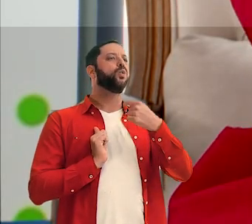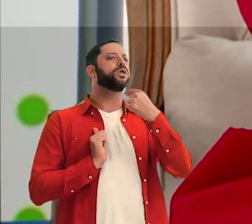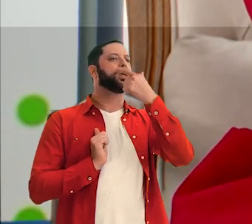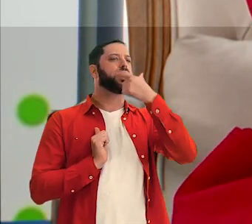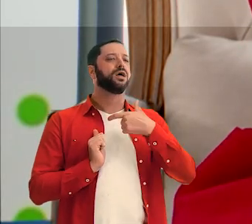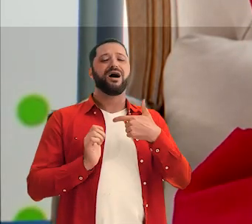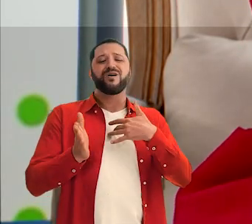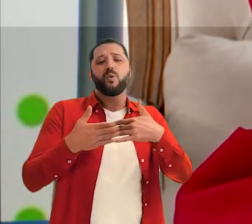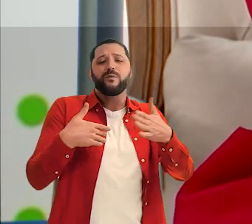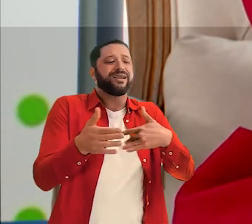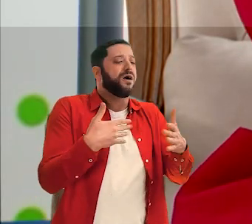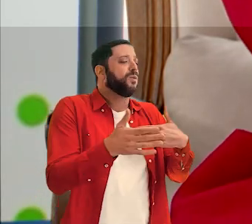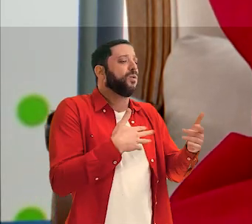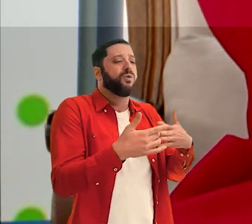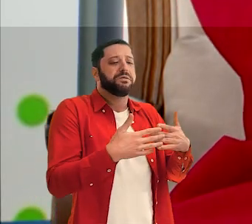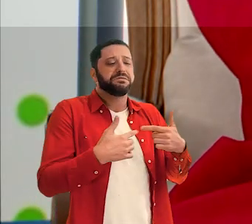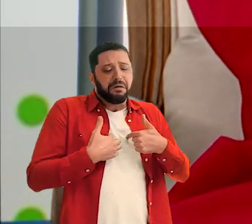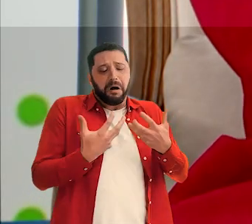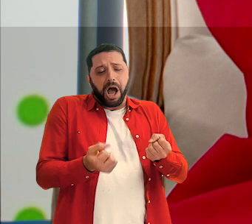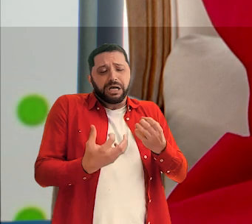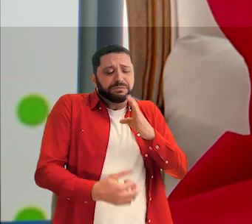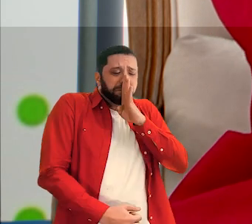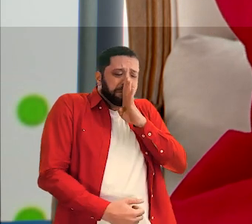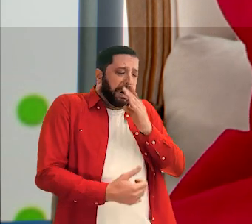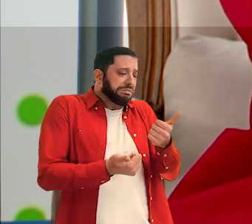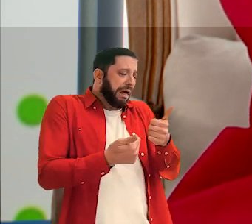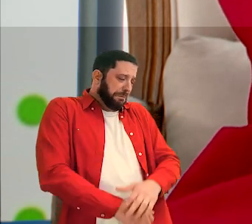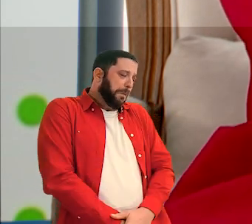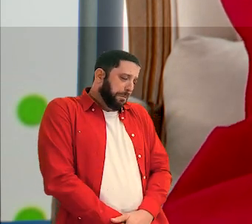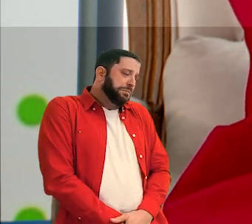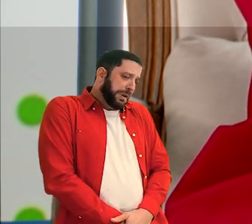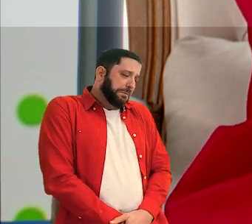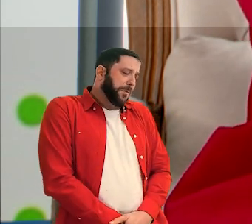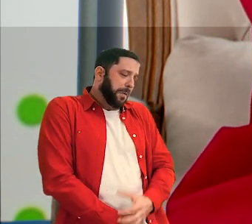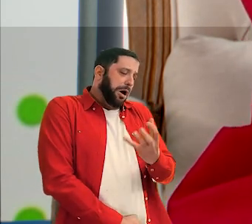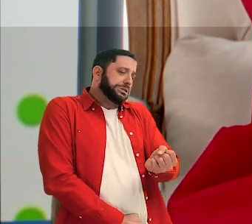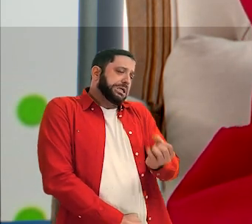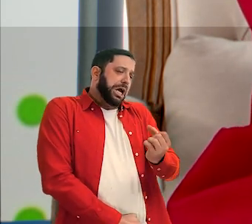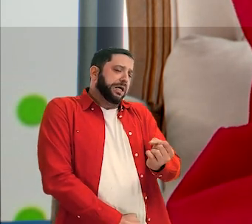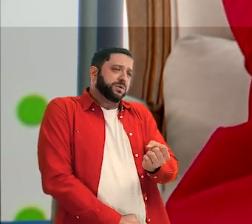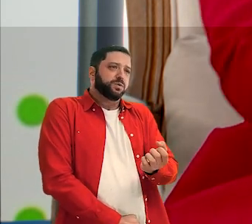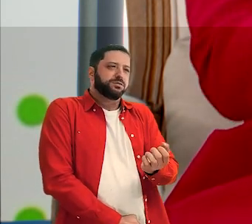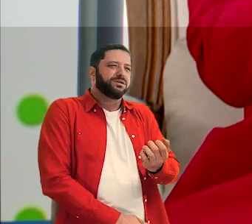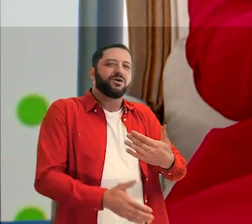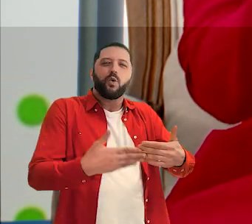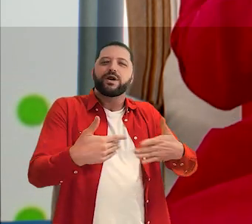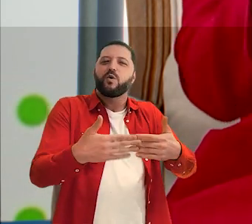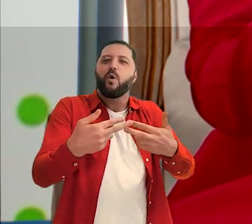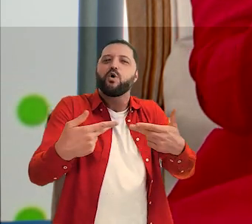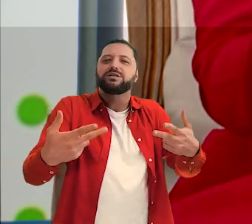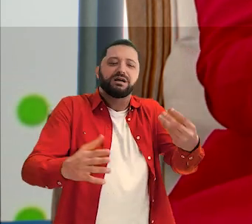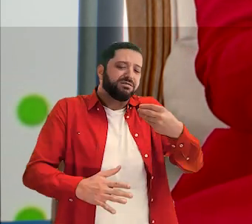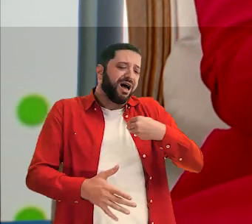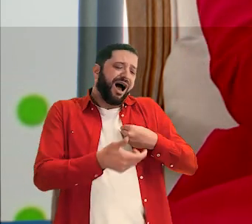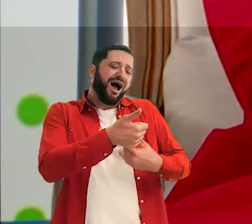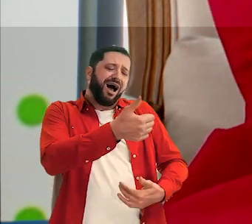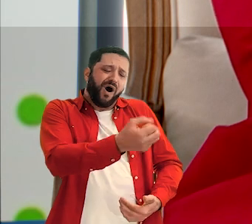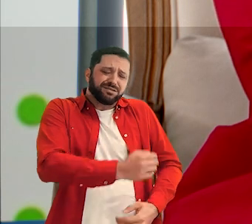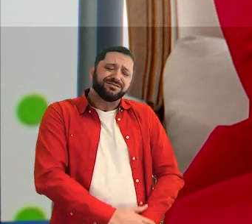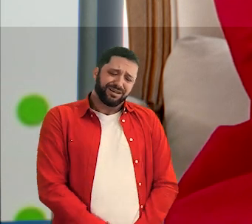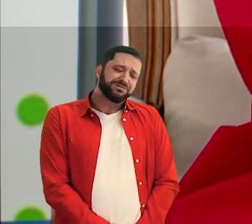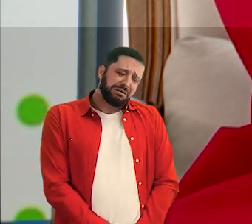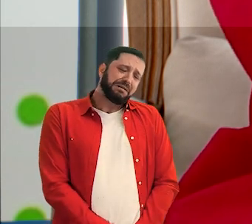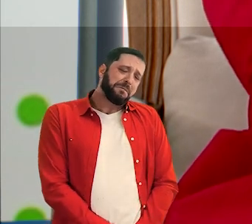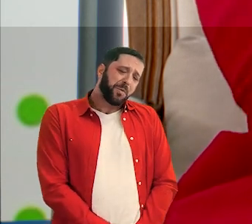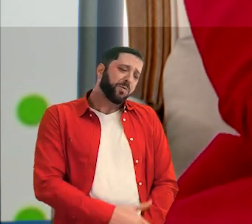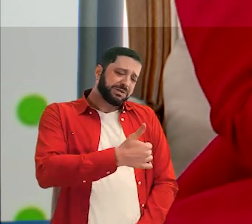que faz com que a pessoa se conforme. Que a pessoa esteja conformada. A pessoa que tem o bloqueio de passividade é aquela pessoa